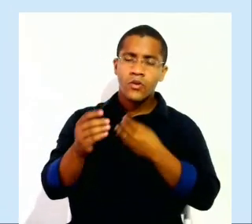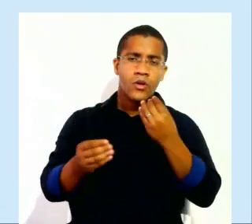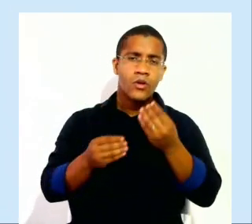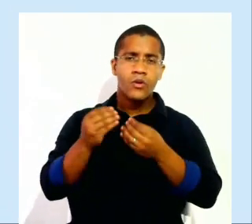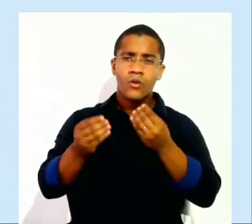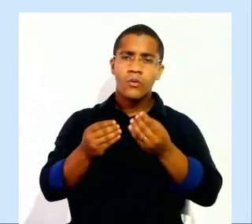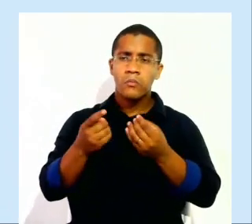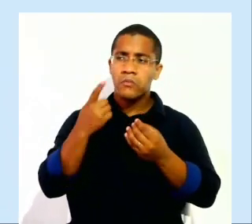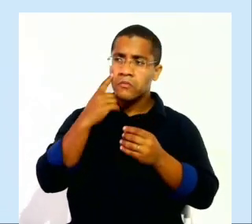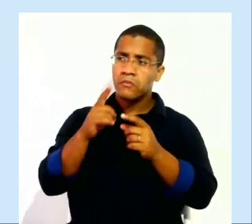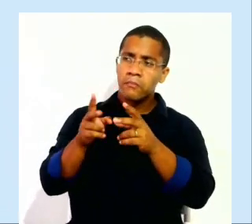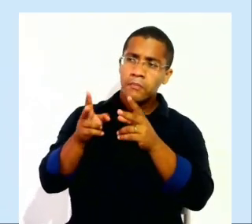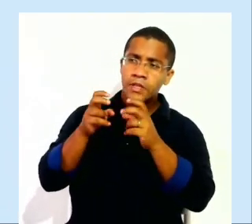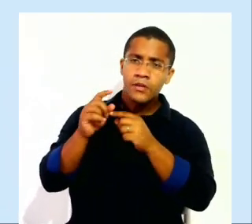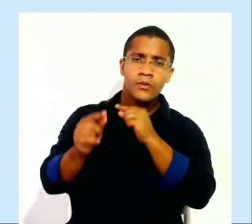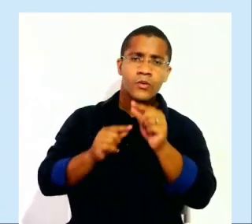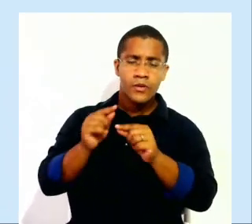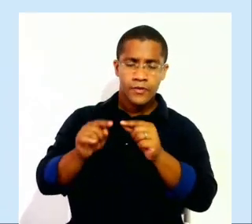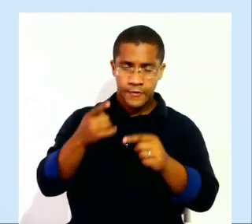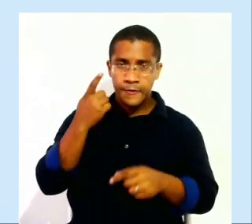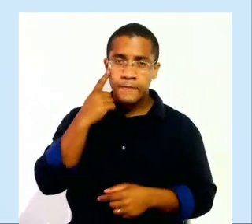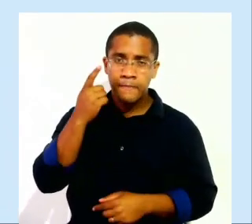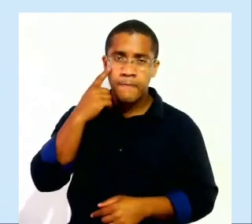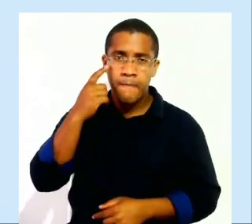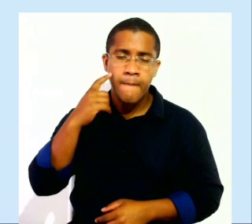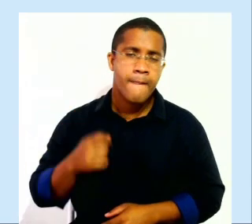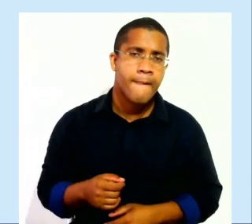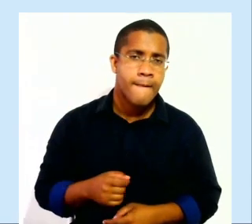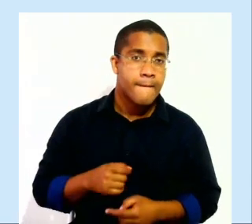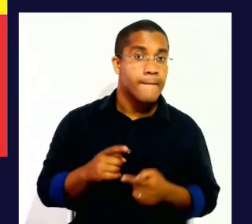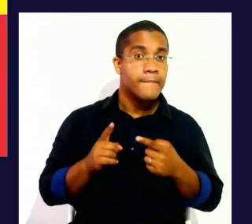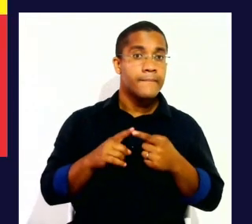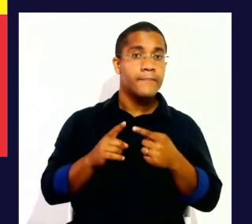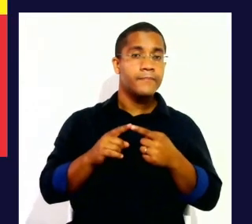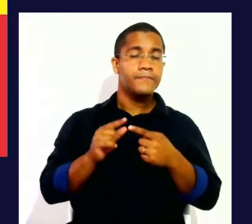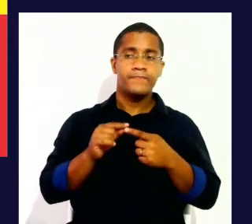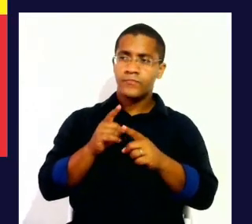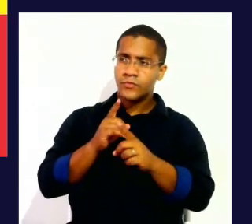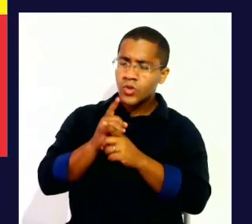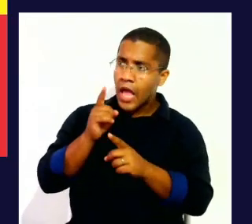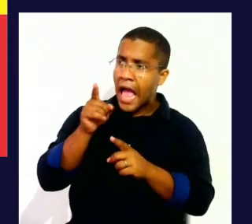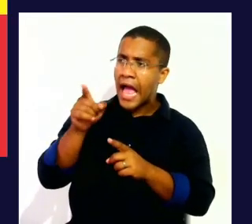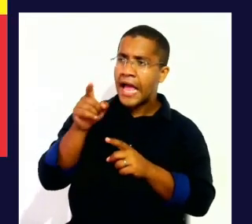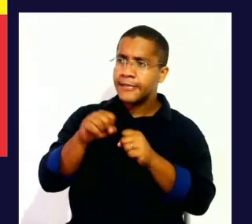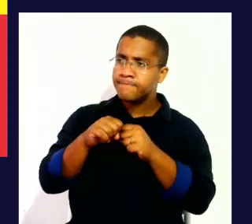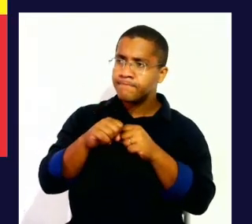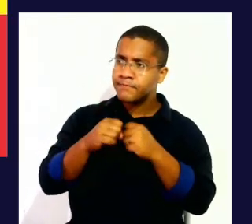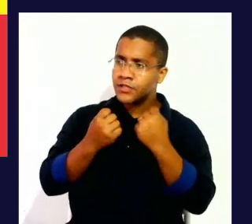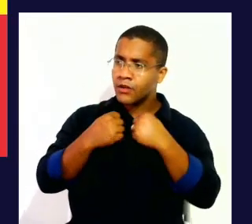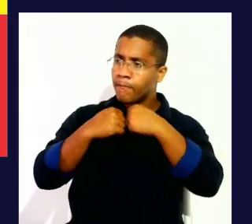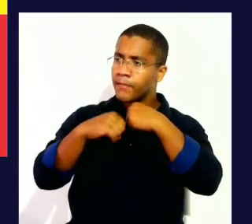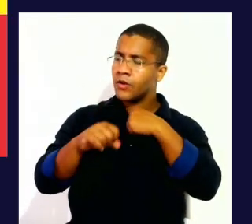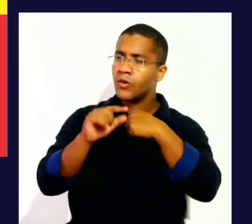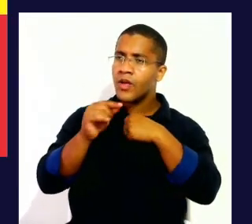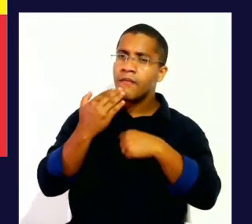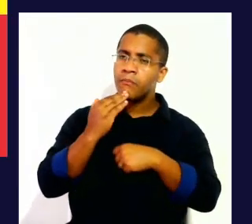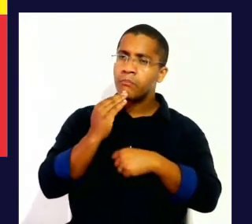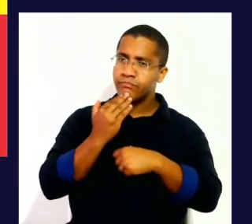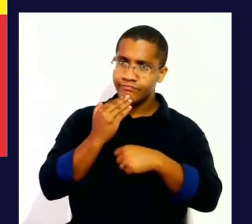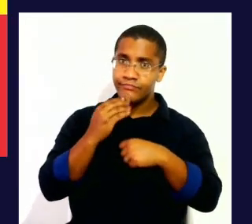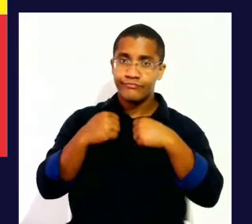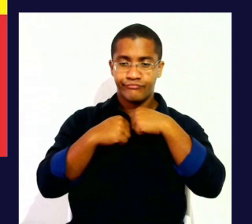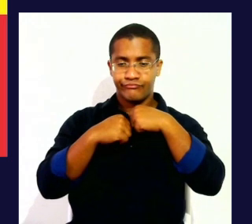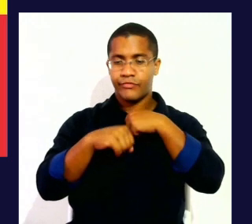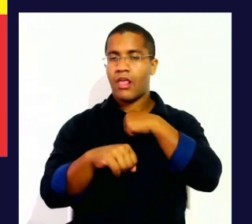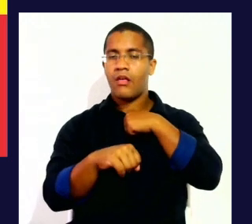um diagnóstico para essas luxações. Observe aí na telinha. A primeira coisa, quando se fala de diagnóstico, a